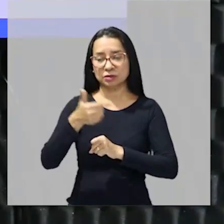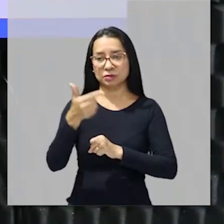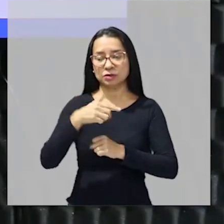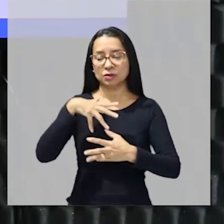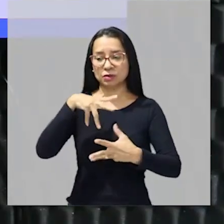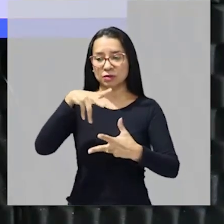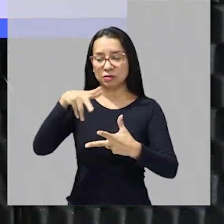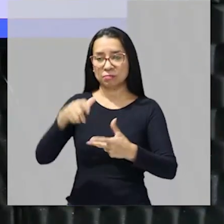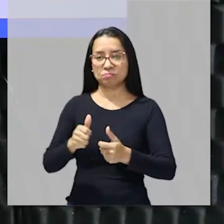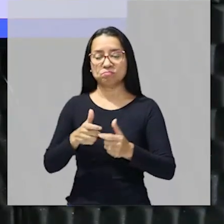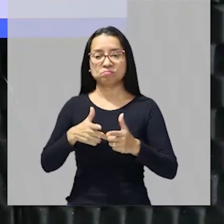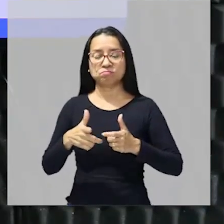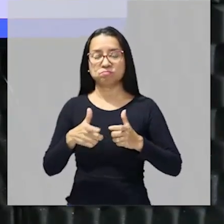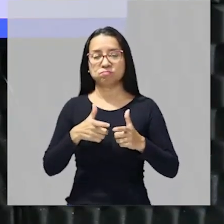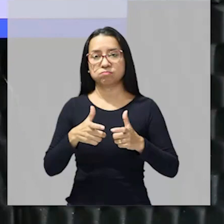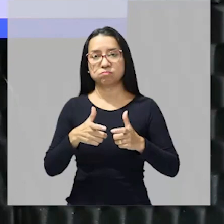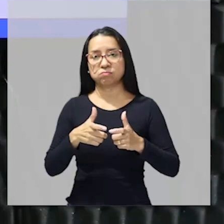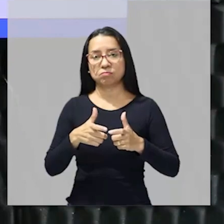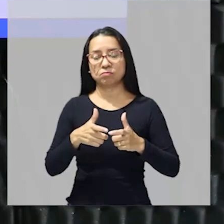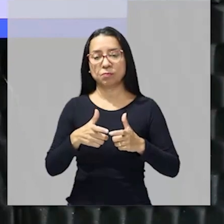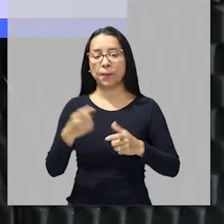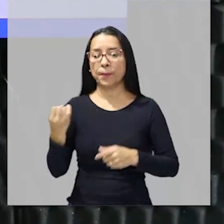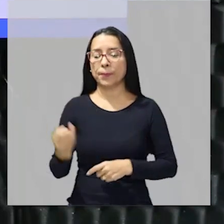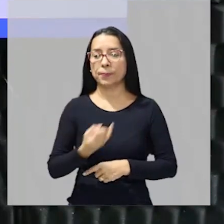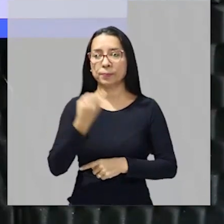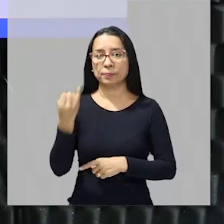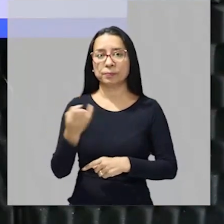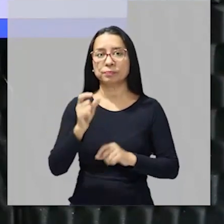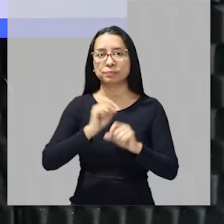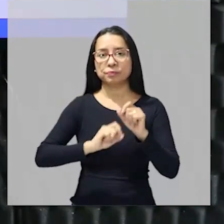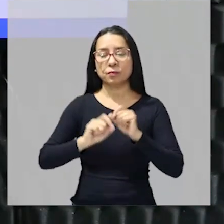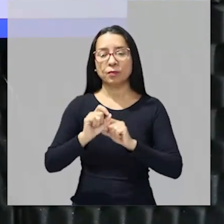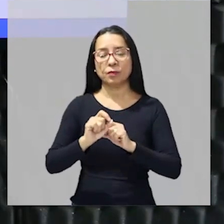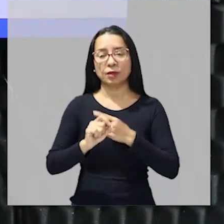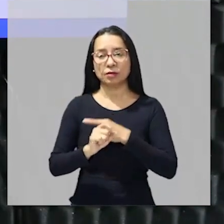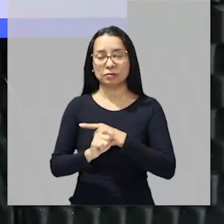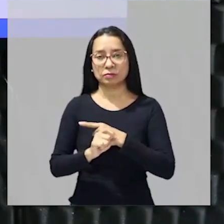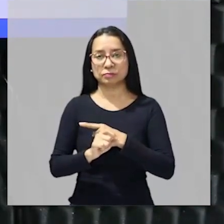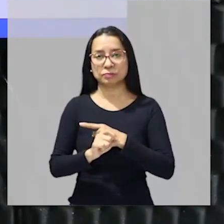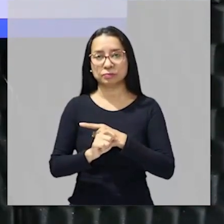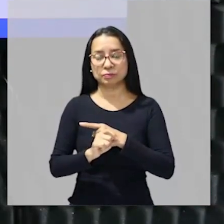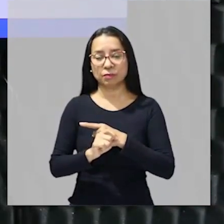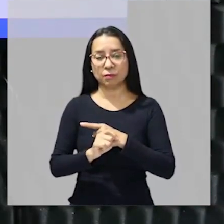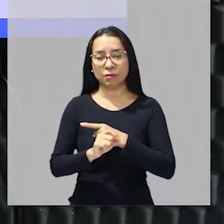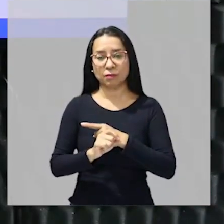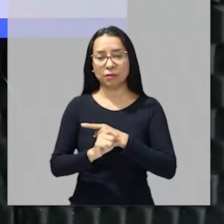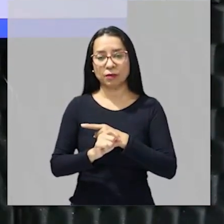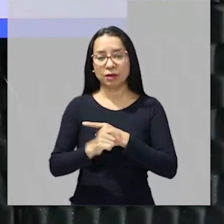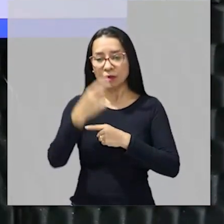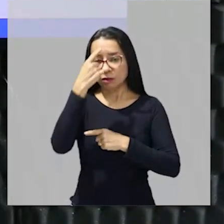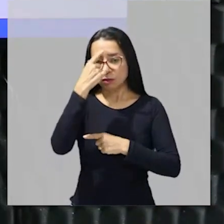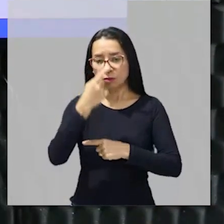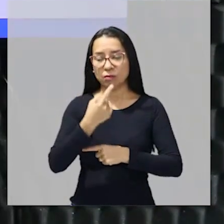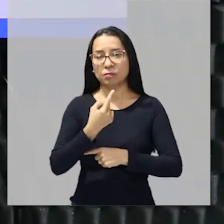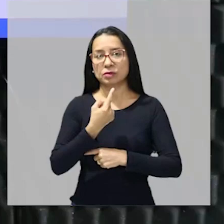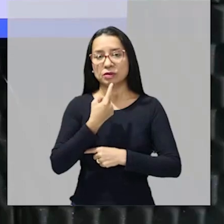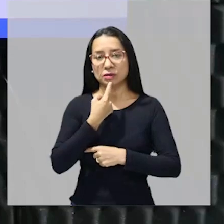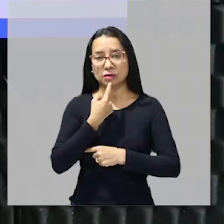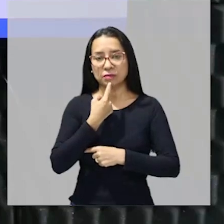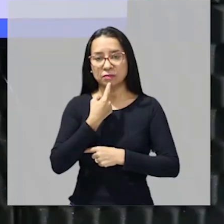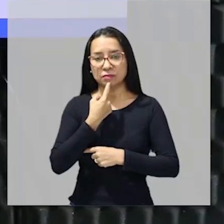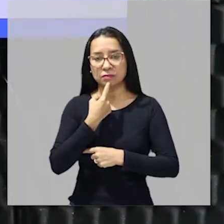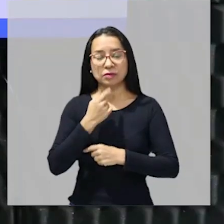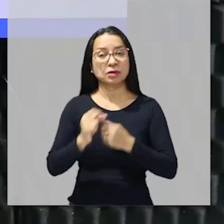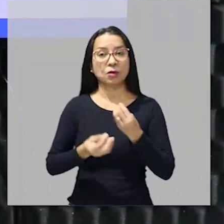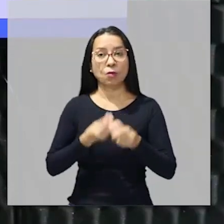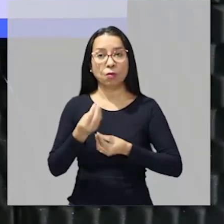bipolarização mundial, ela é muito importante para que você observe essa polarização